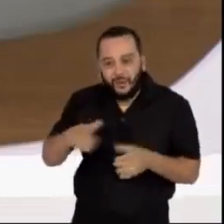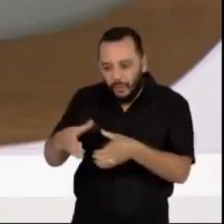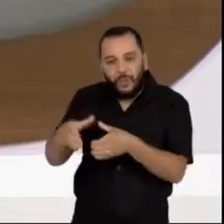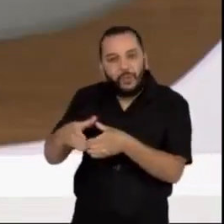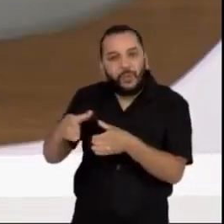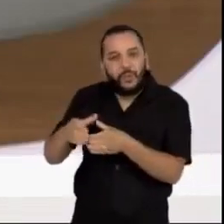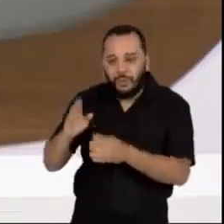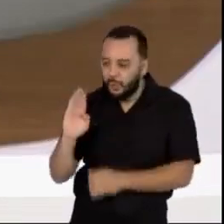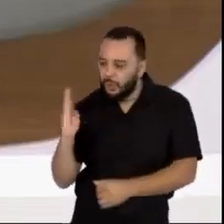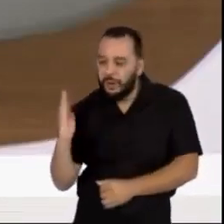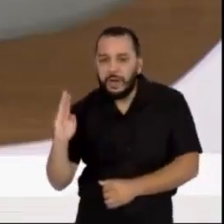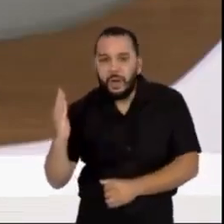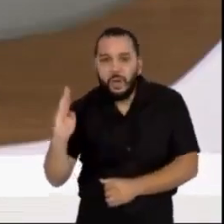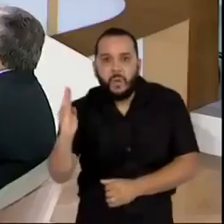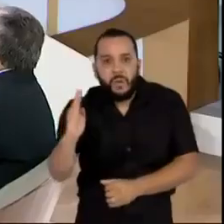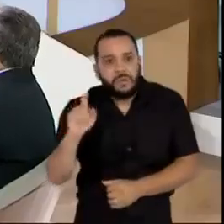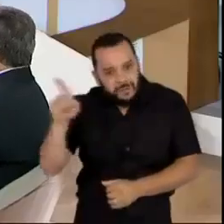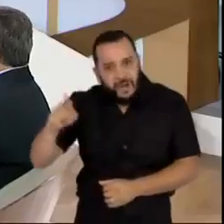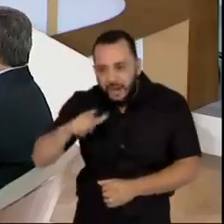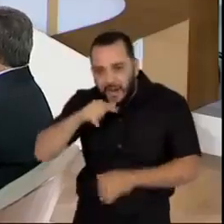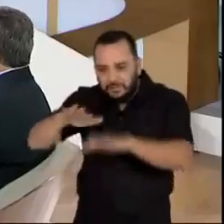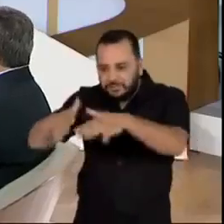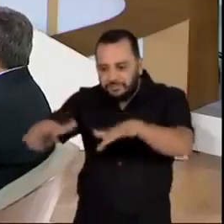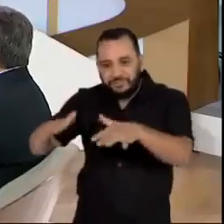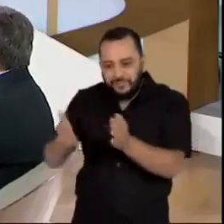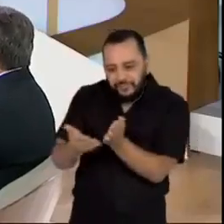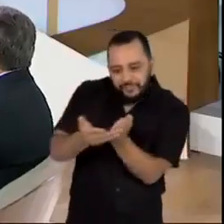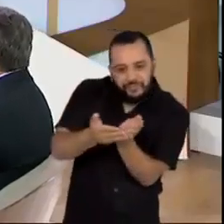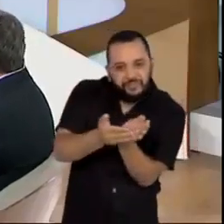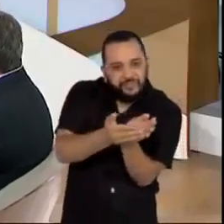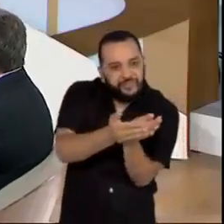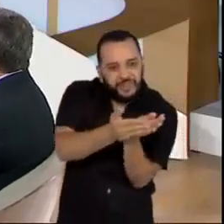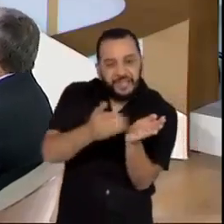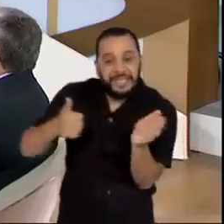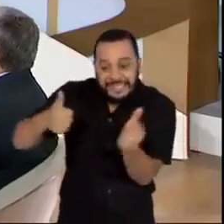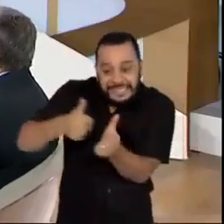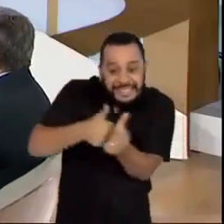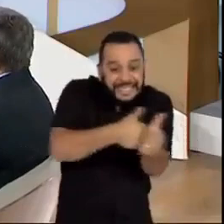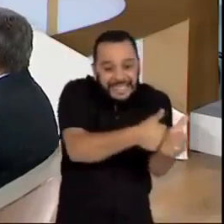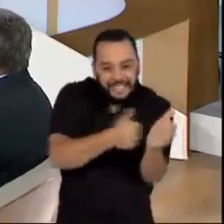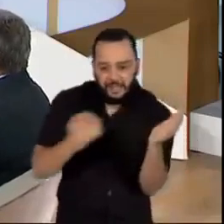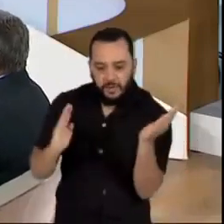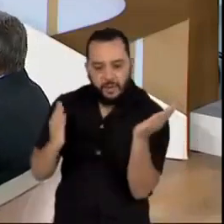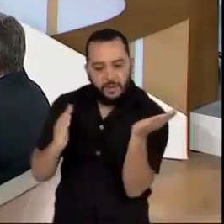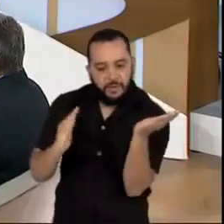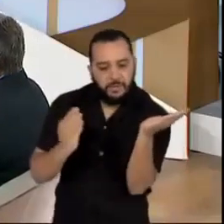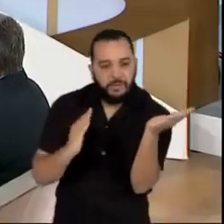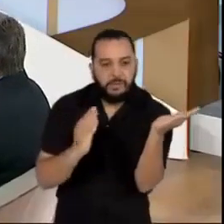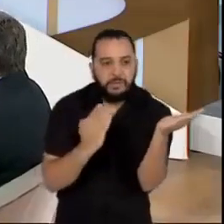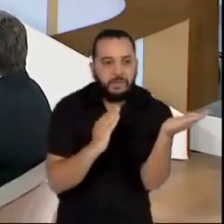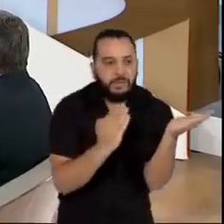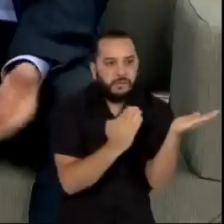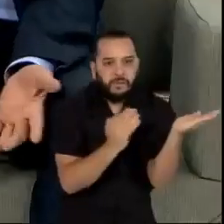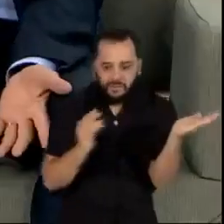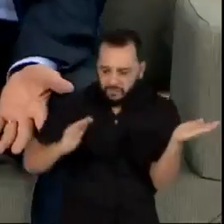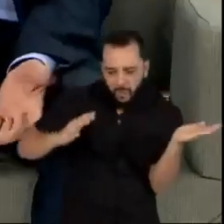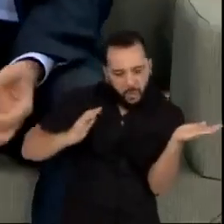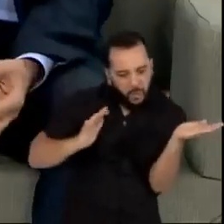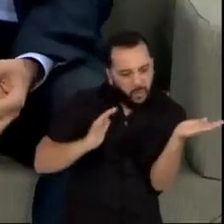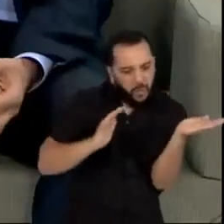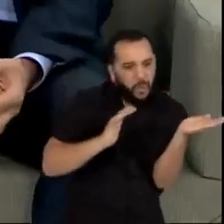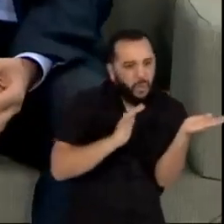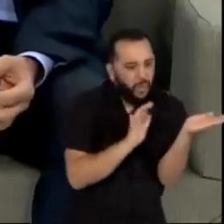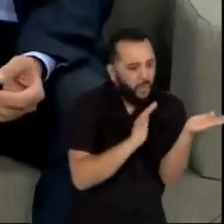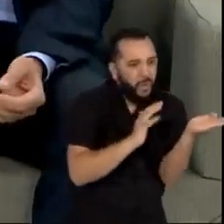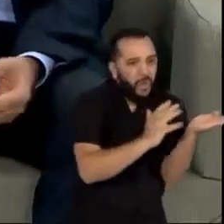tubarão do oceano que passaram a ser aglutina ao redor dos navios gregos ou mesmo a seguir esses navios e morriam se de